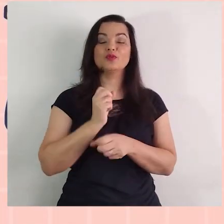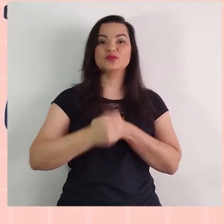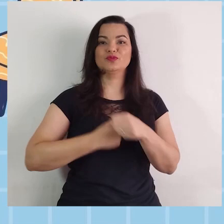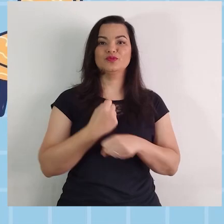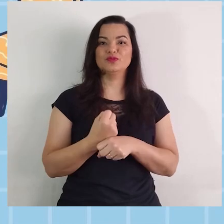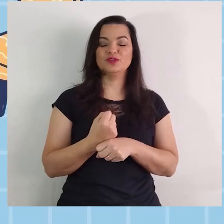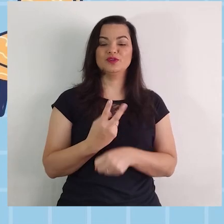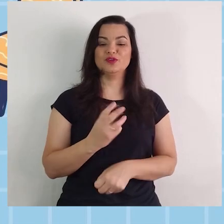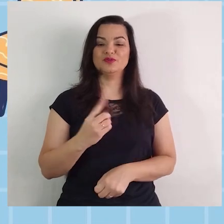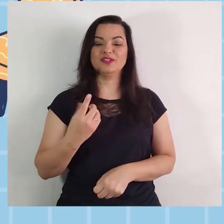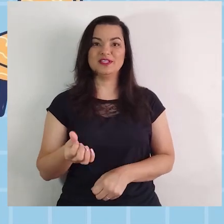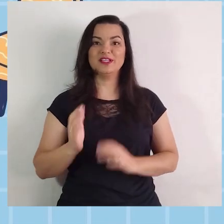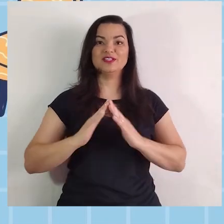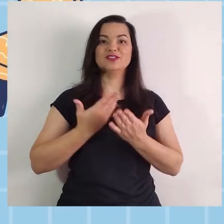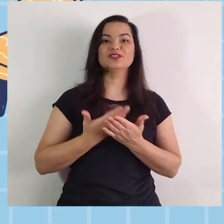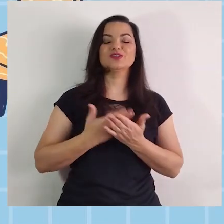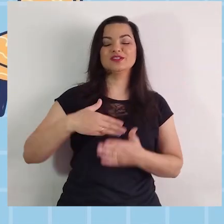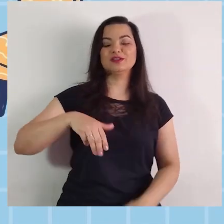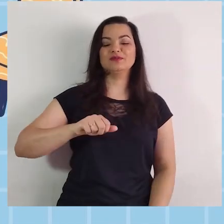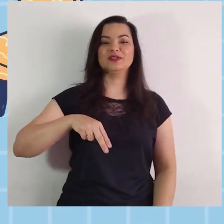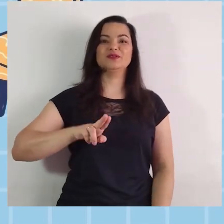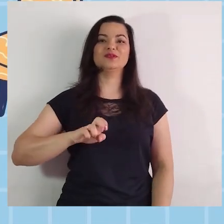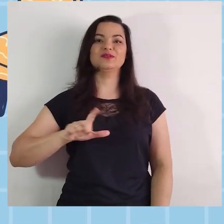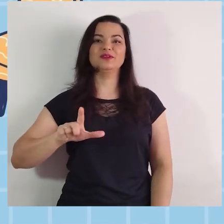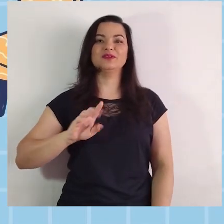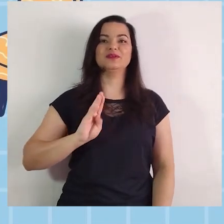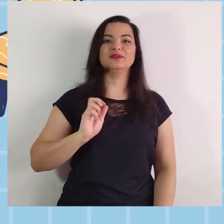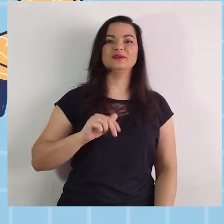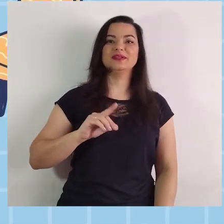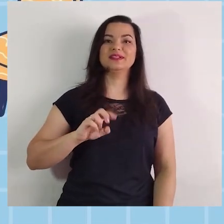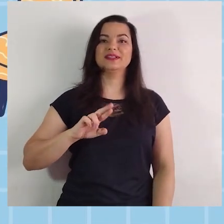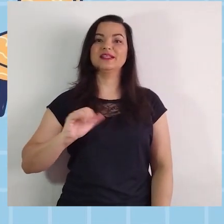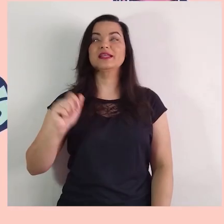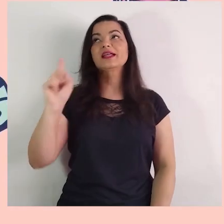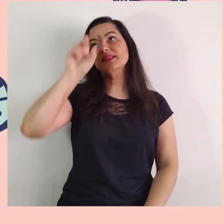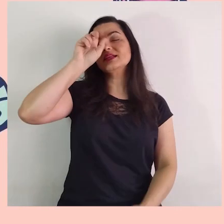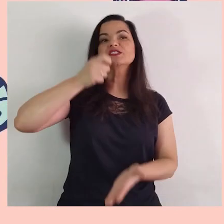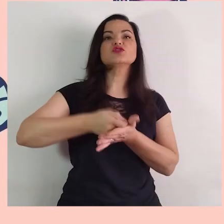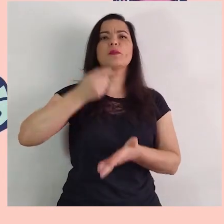de 2016 decidiram repensar os espaços da escola.